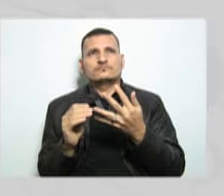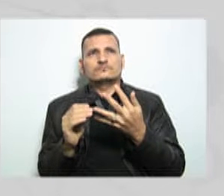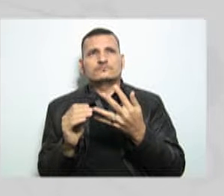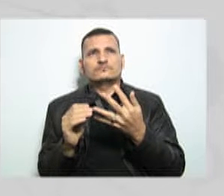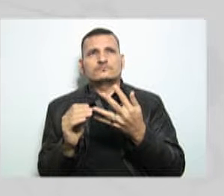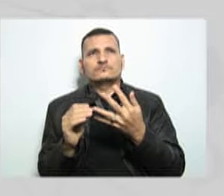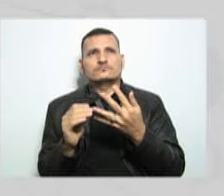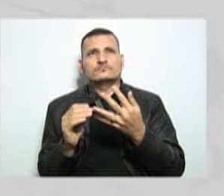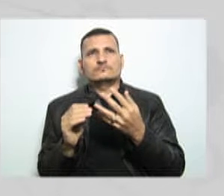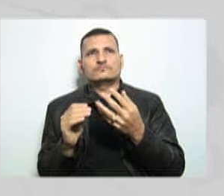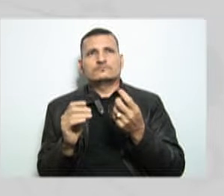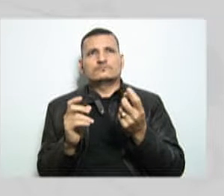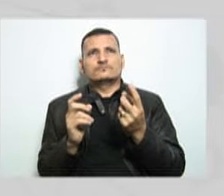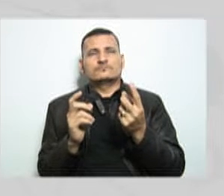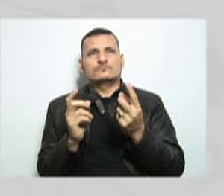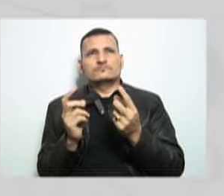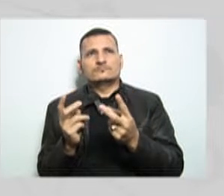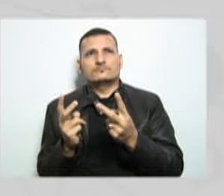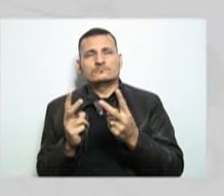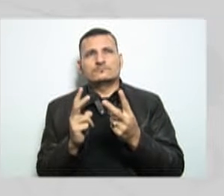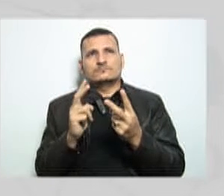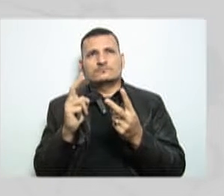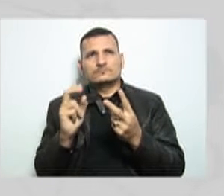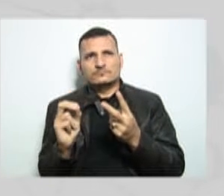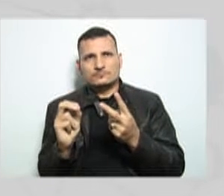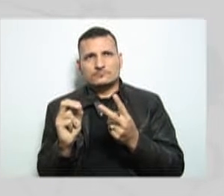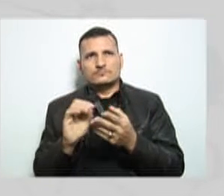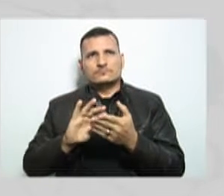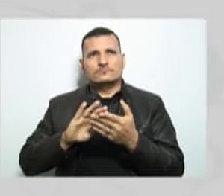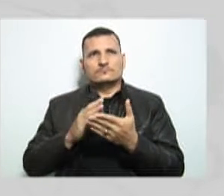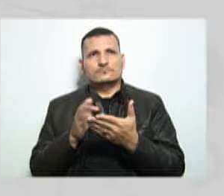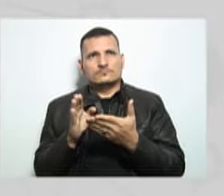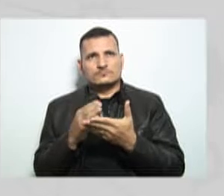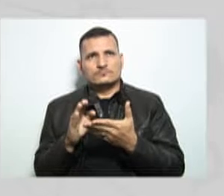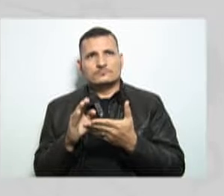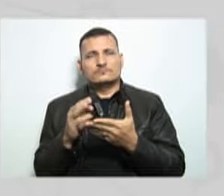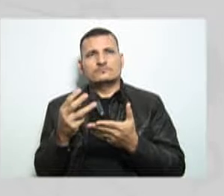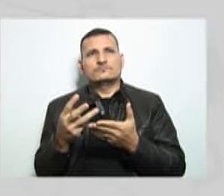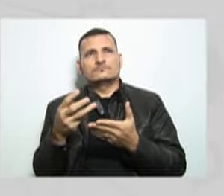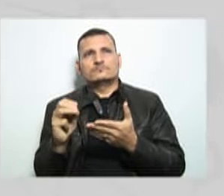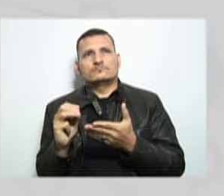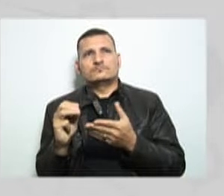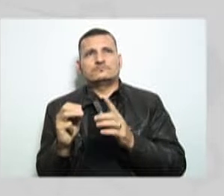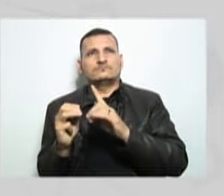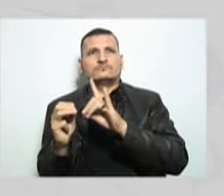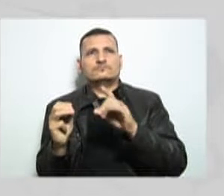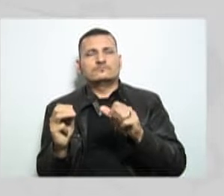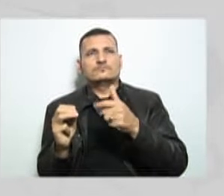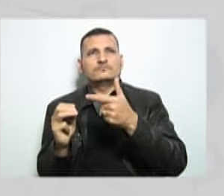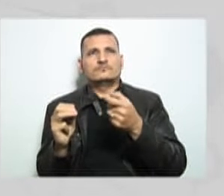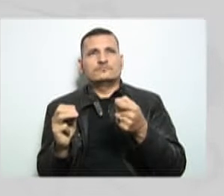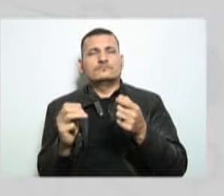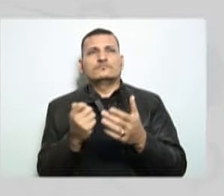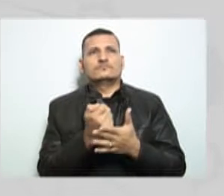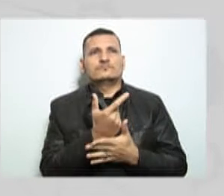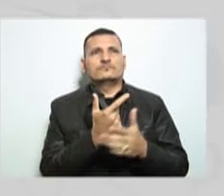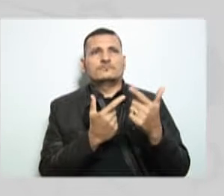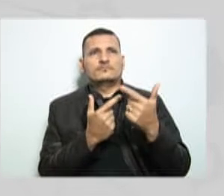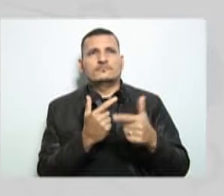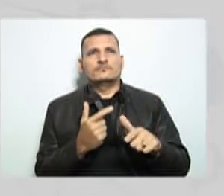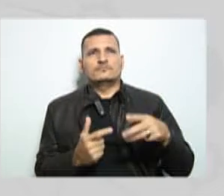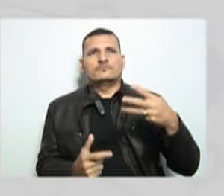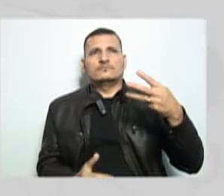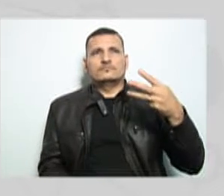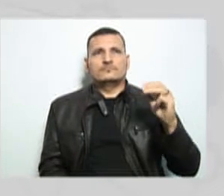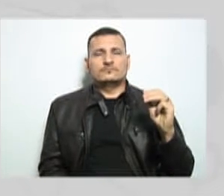dos meus 50, vai sobrar 30, certo? No dia 20, comprei mais 30, é a mesma informação para os